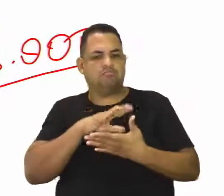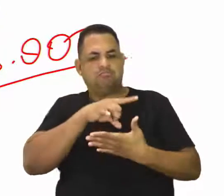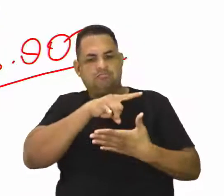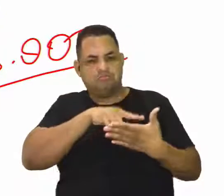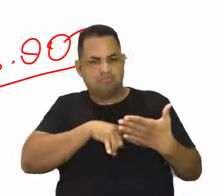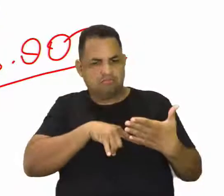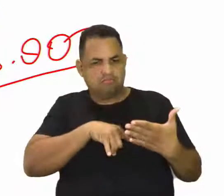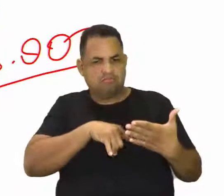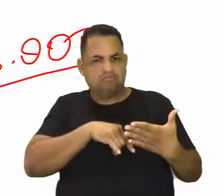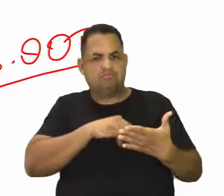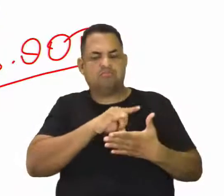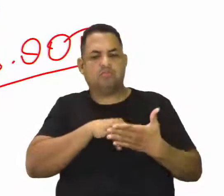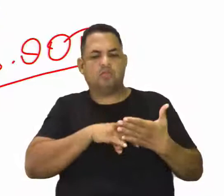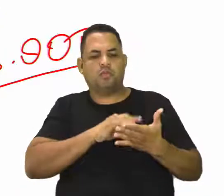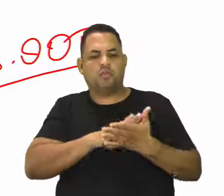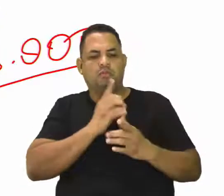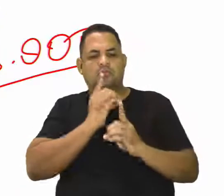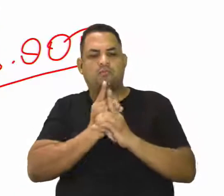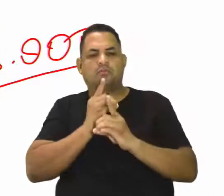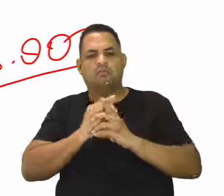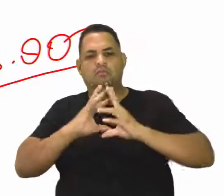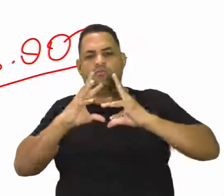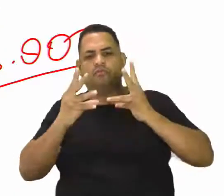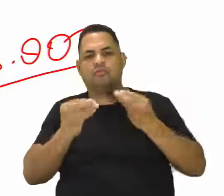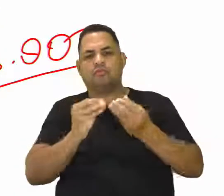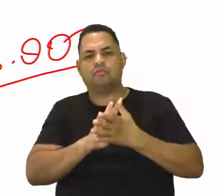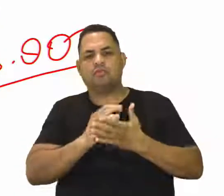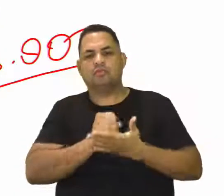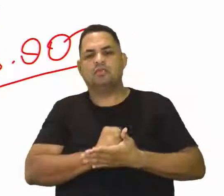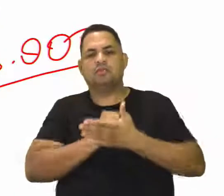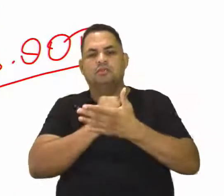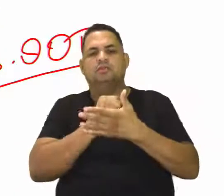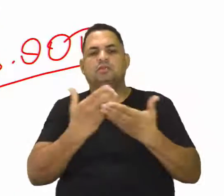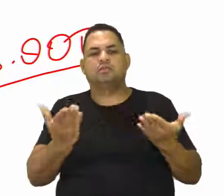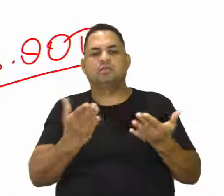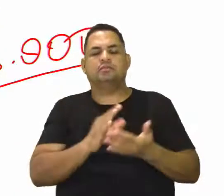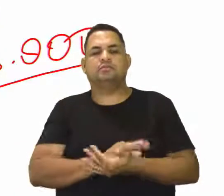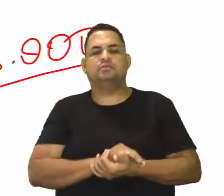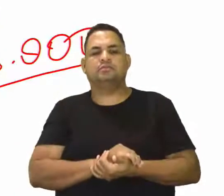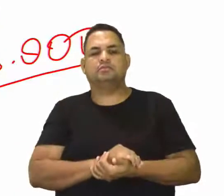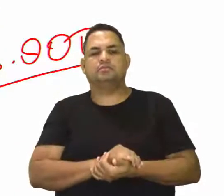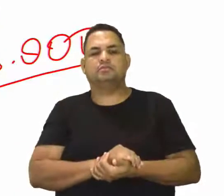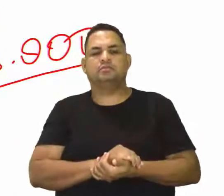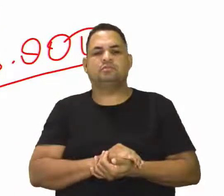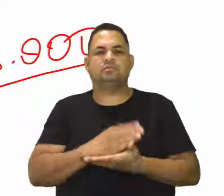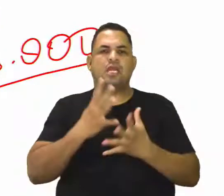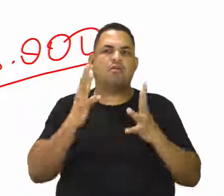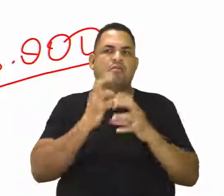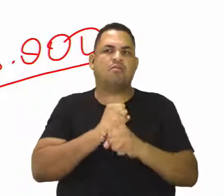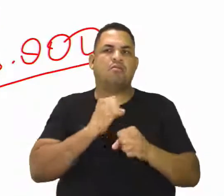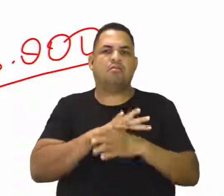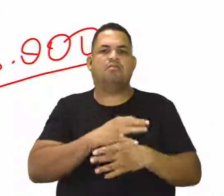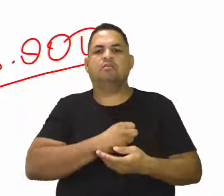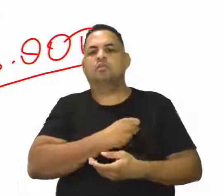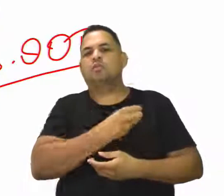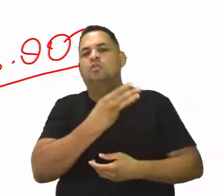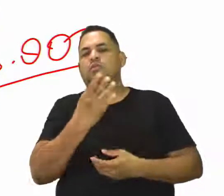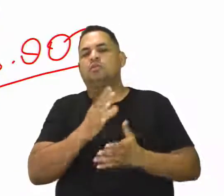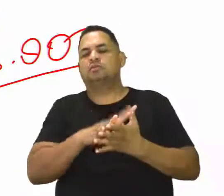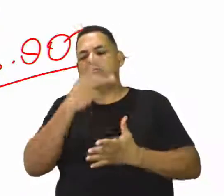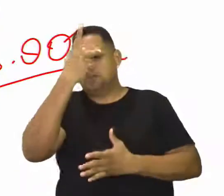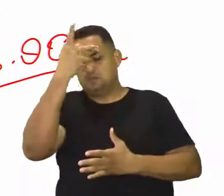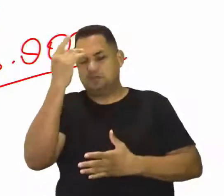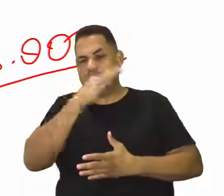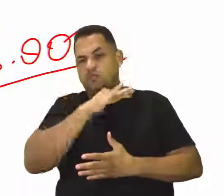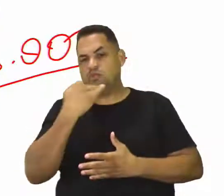documento que era encontrado tudo isso serviu como uma base para ter um cálculo de quantas pessoas morreram